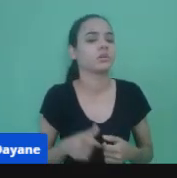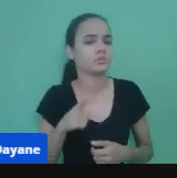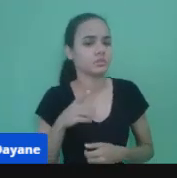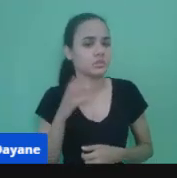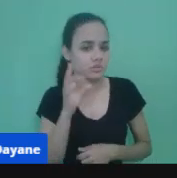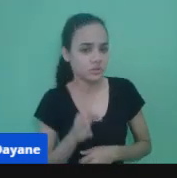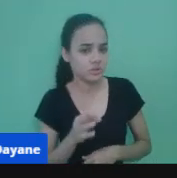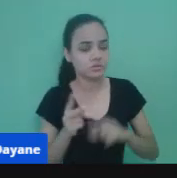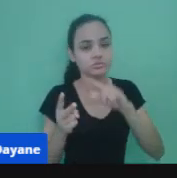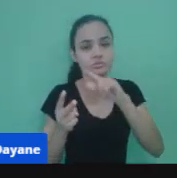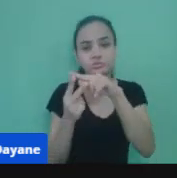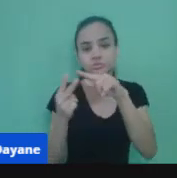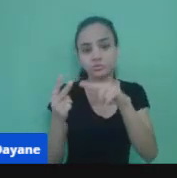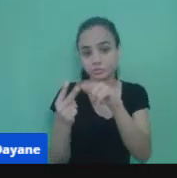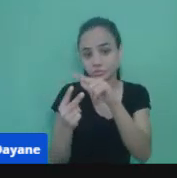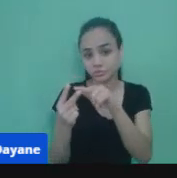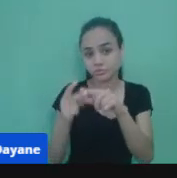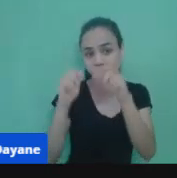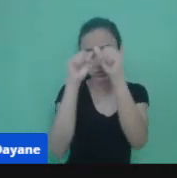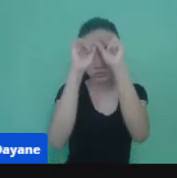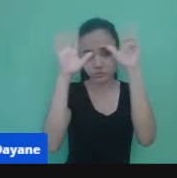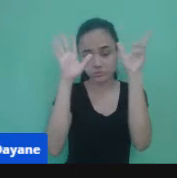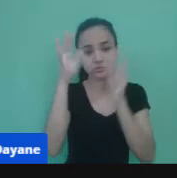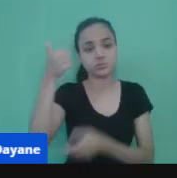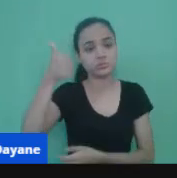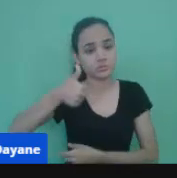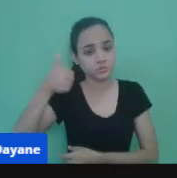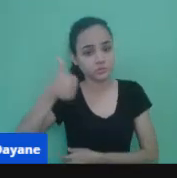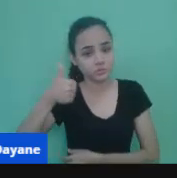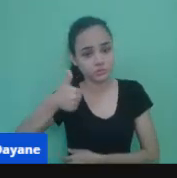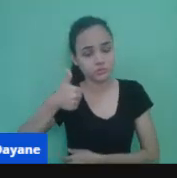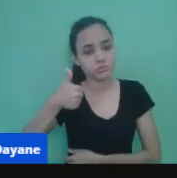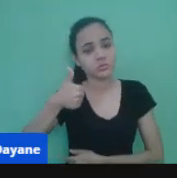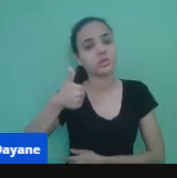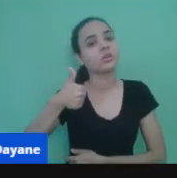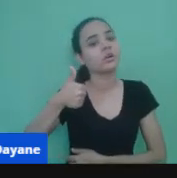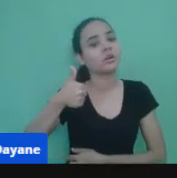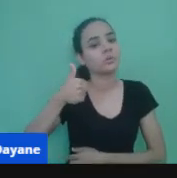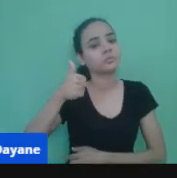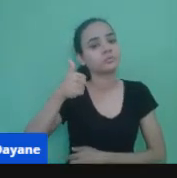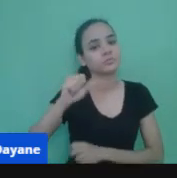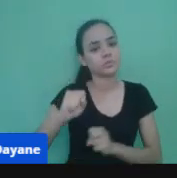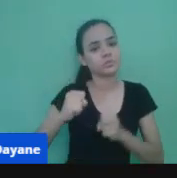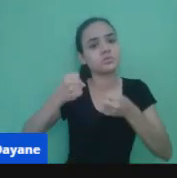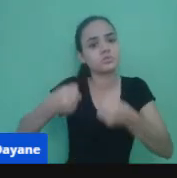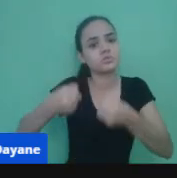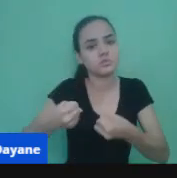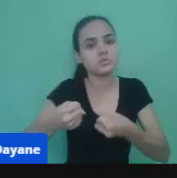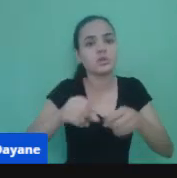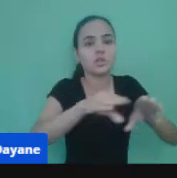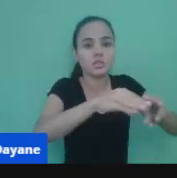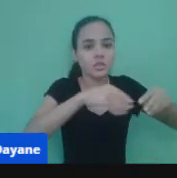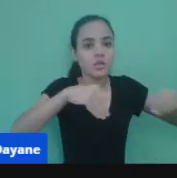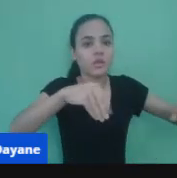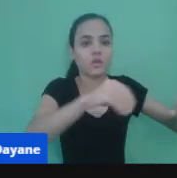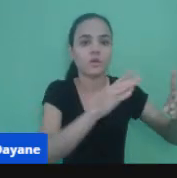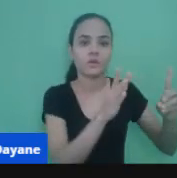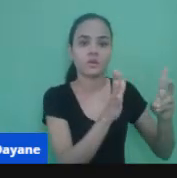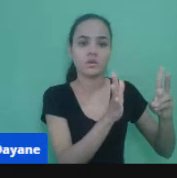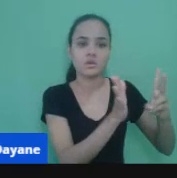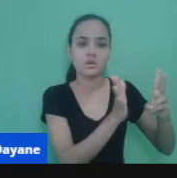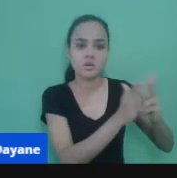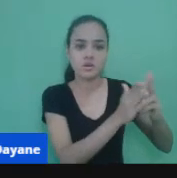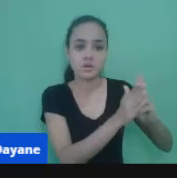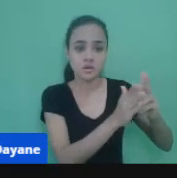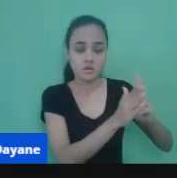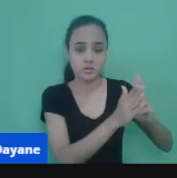que a gente identifica assistindo o filme é em defesa e em reconhecimento dos territórios indígenas, e a segunda posição clara no